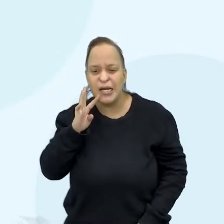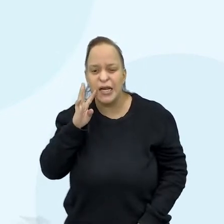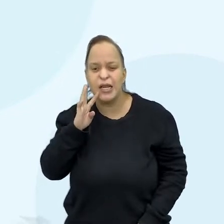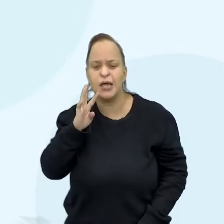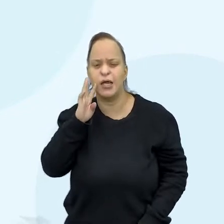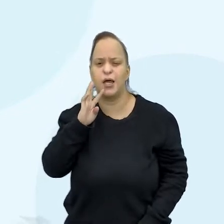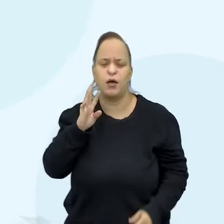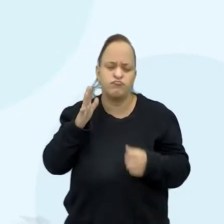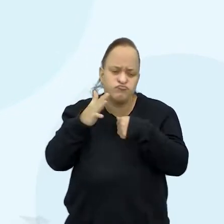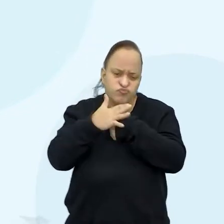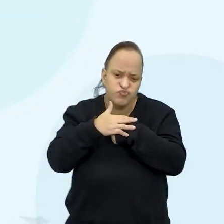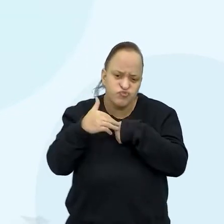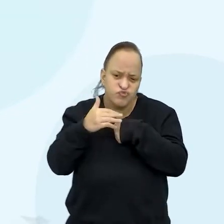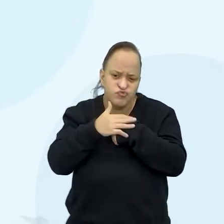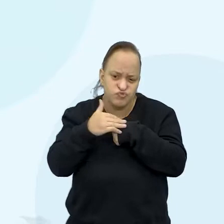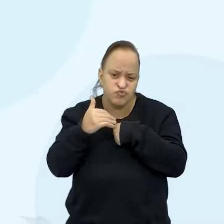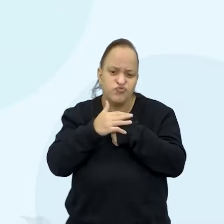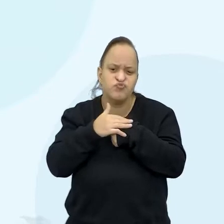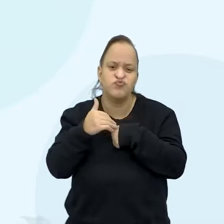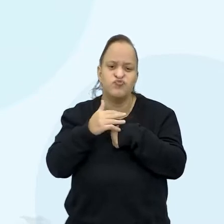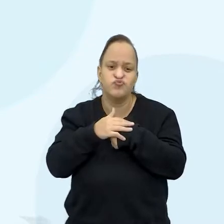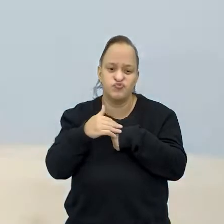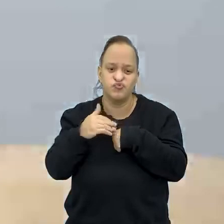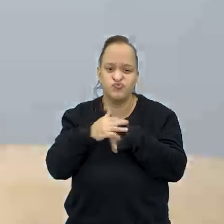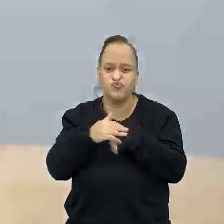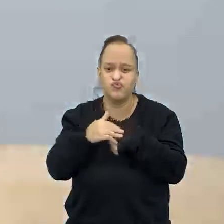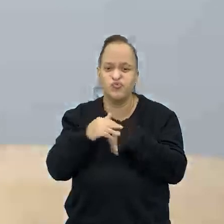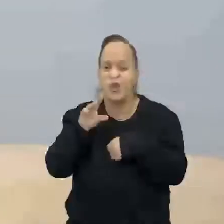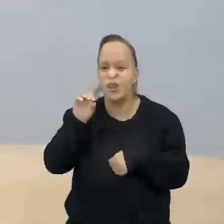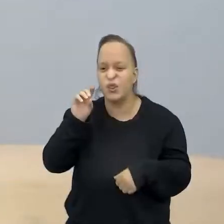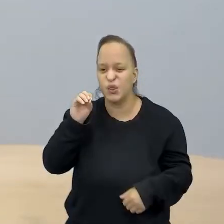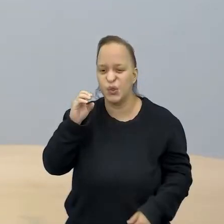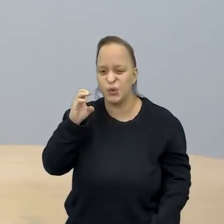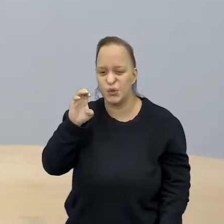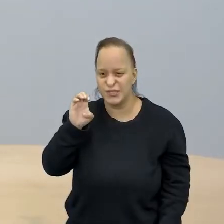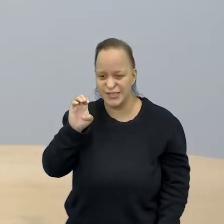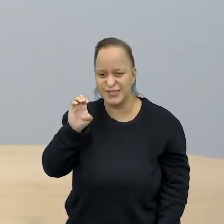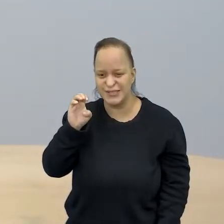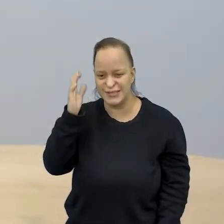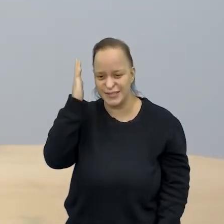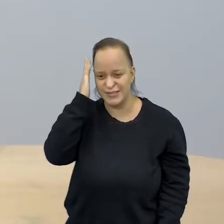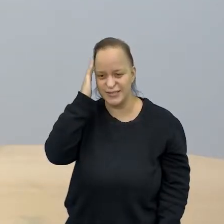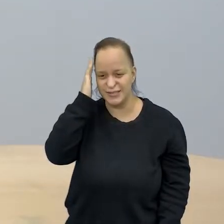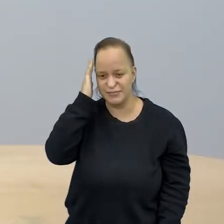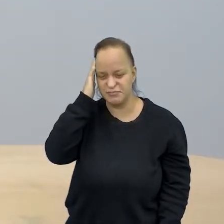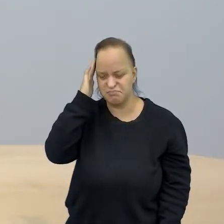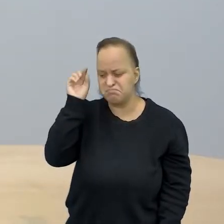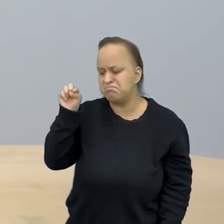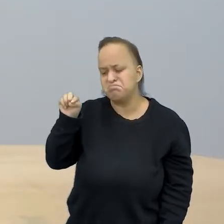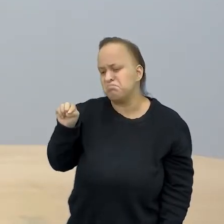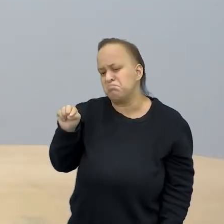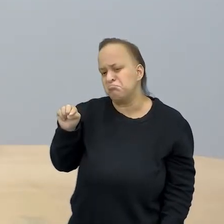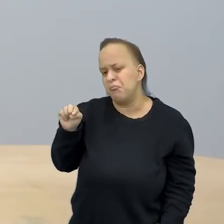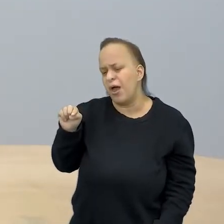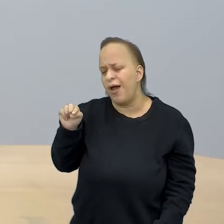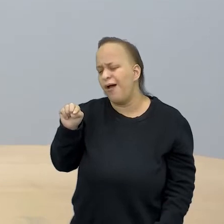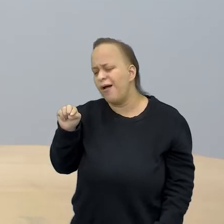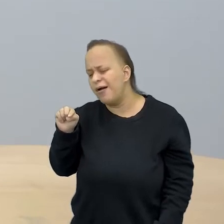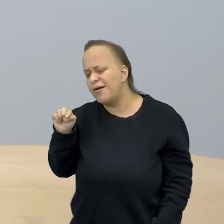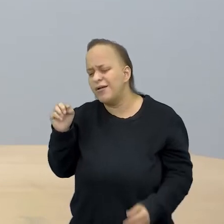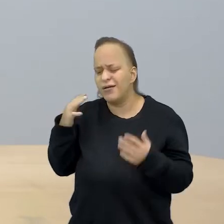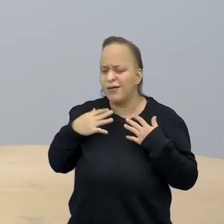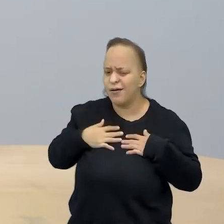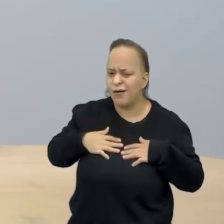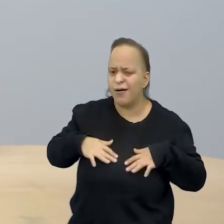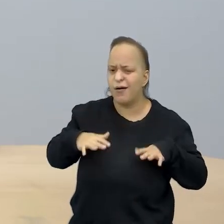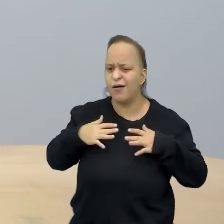docilização, para o pensamento do Foucault, é muito central, é muito fundamental, e a gente já vai ver mais detalhadamente o